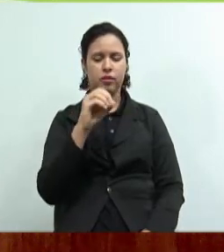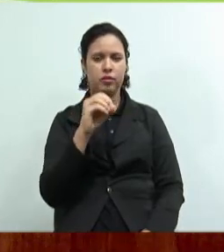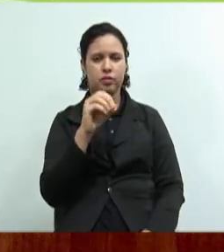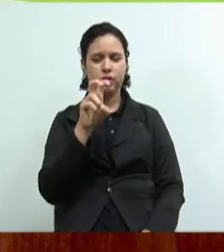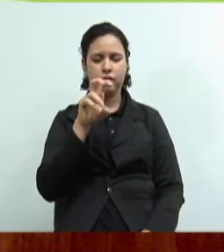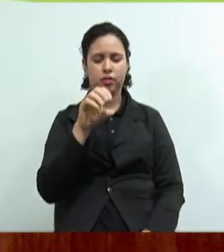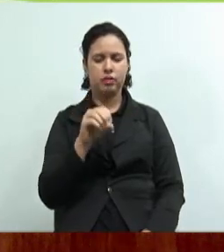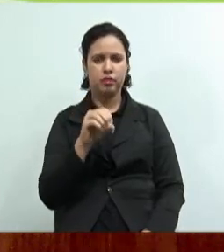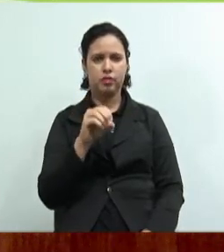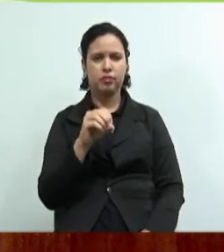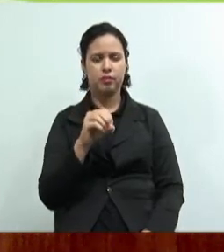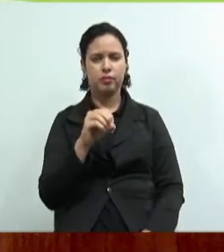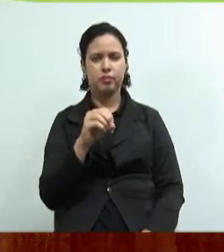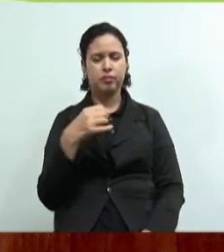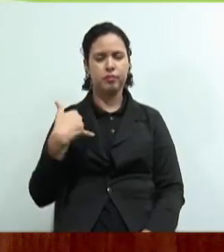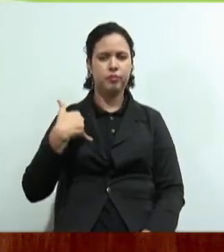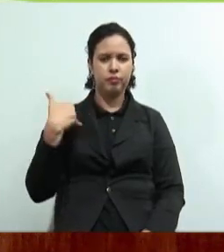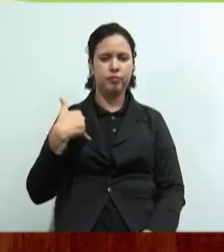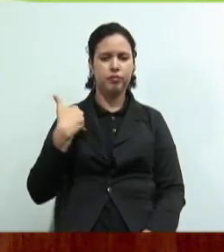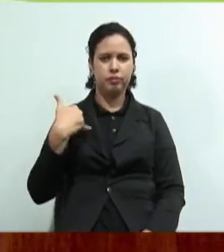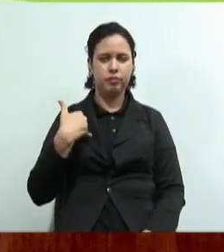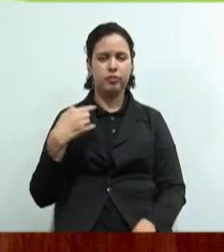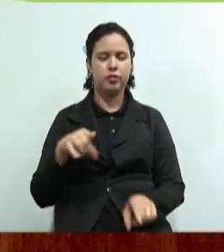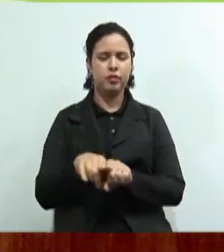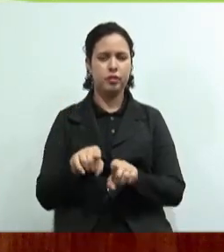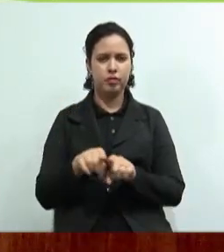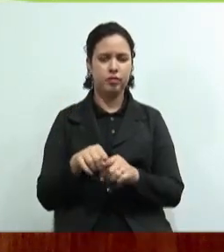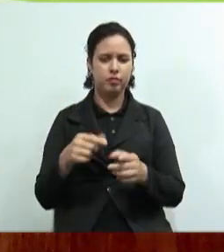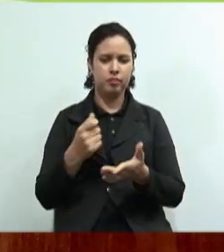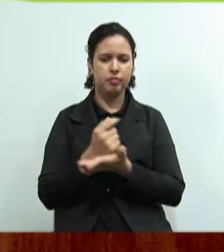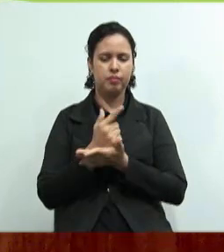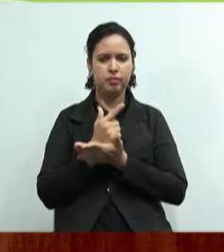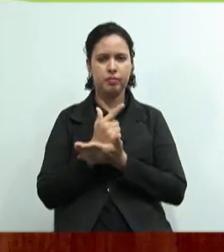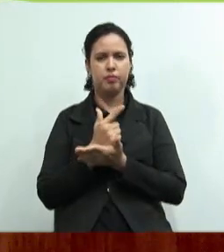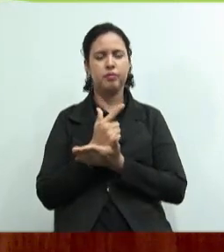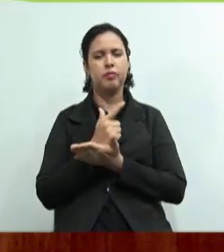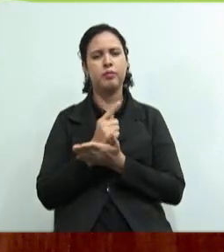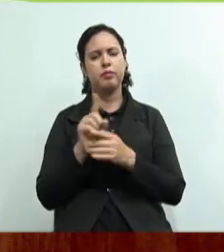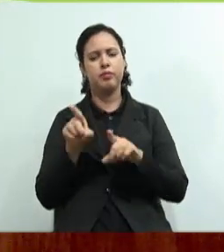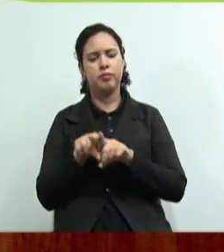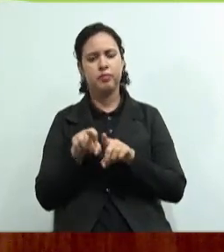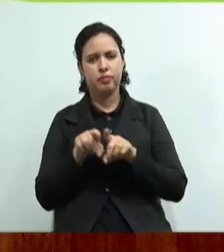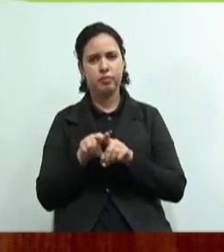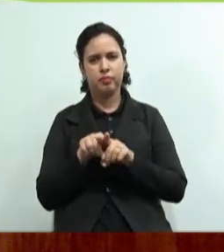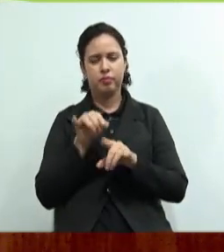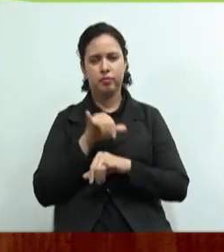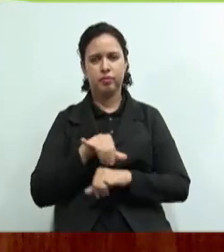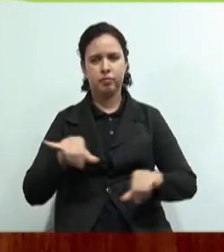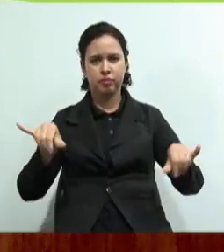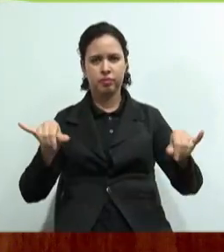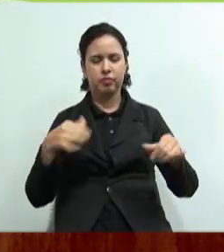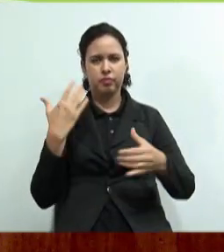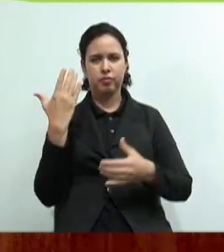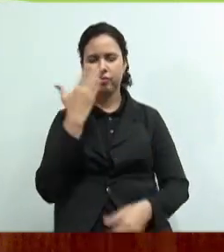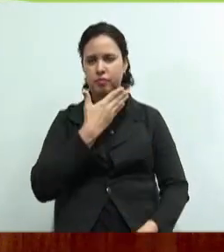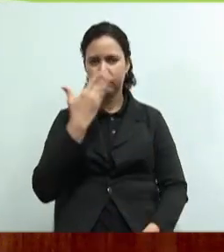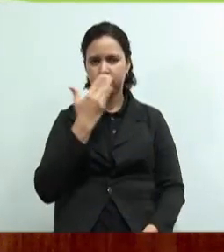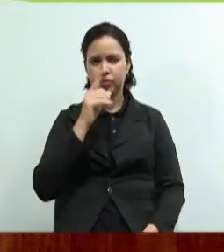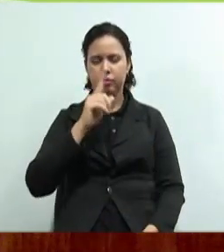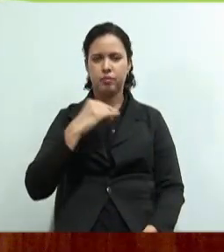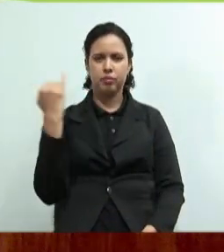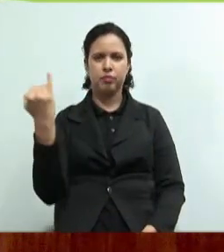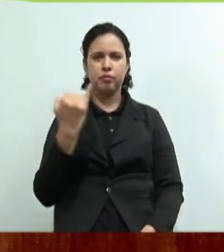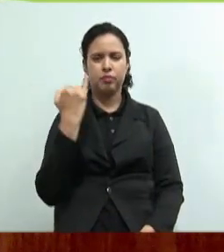acessam a internet também para fazer compras. E, é claro, para se informar. Então, essa transparência é